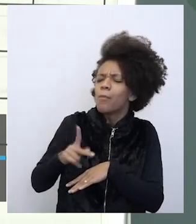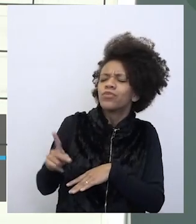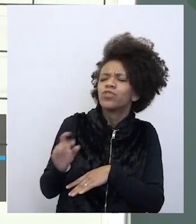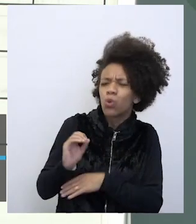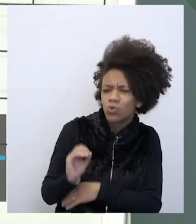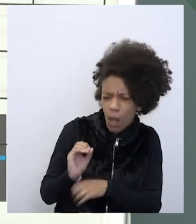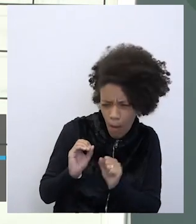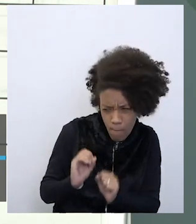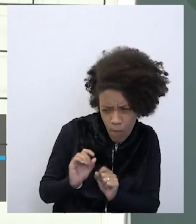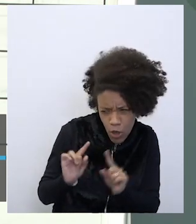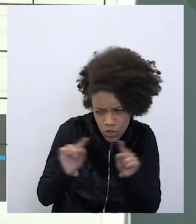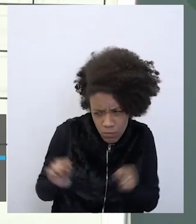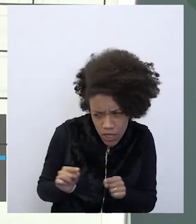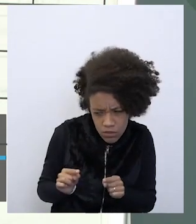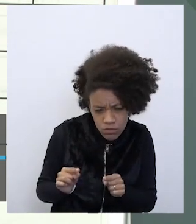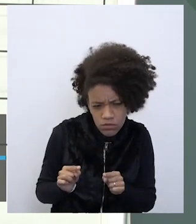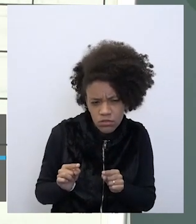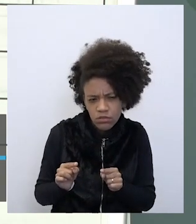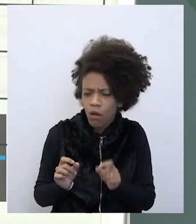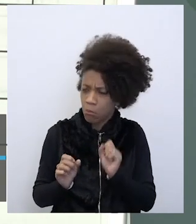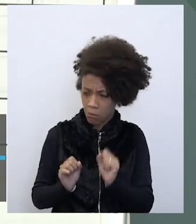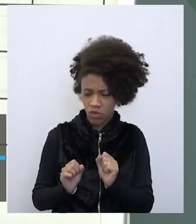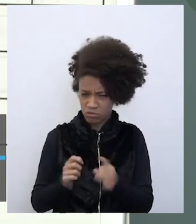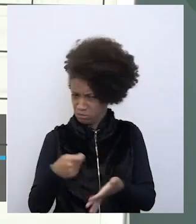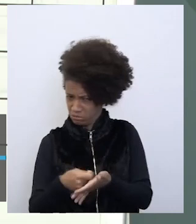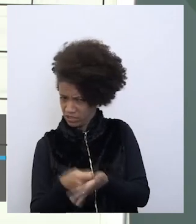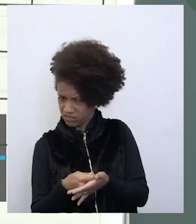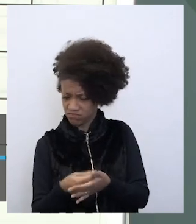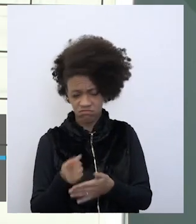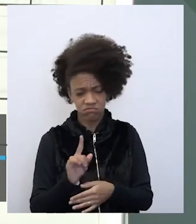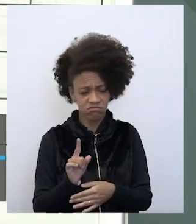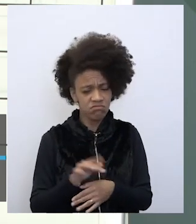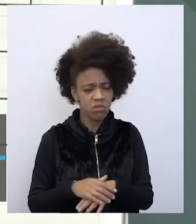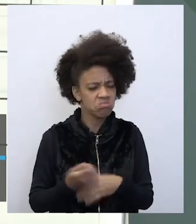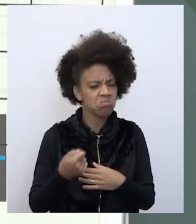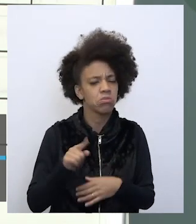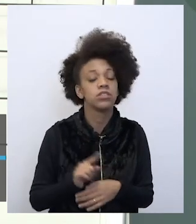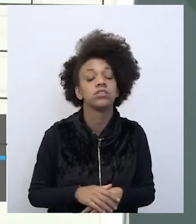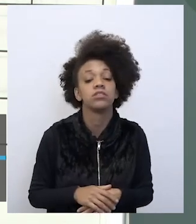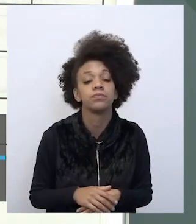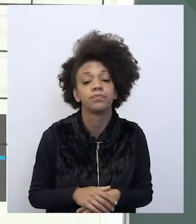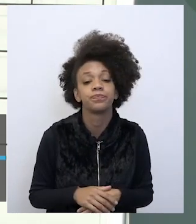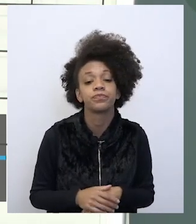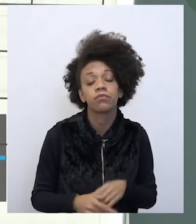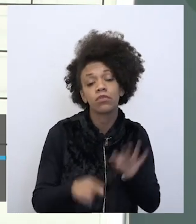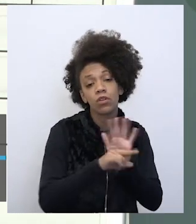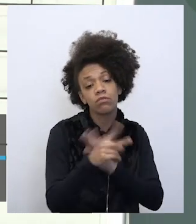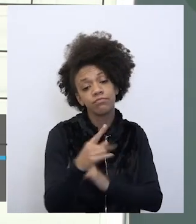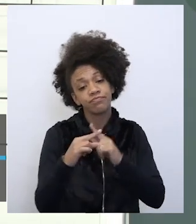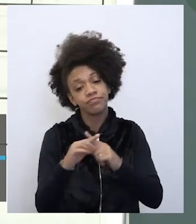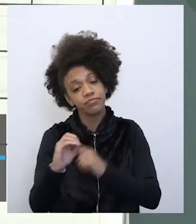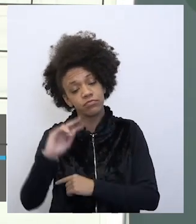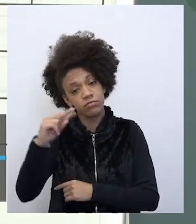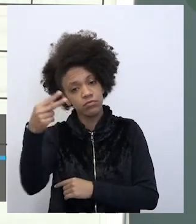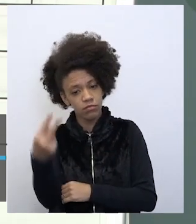posso pôr o parênteses? Pode, mas eu sou obrigada a colocar? Não, tá bom? Então, não vou colocar aqui, não. 0 elevado ao quadrado, mais